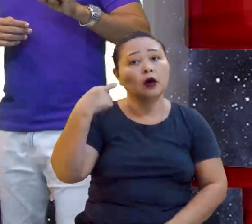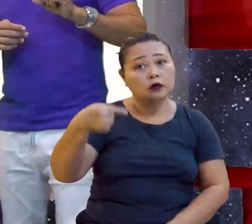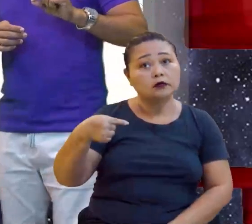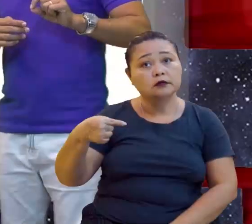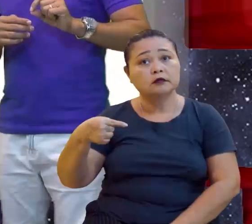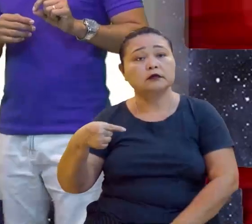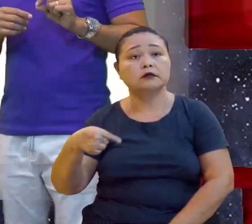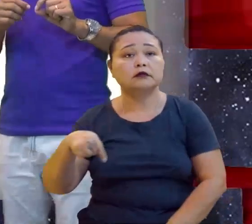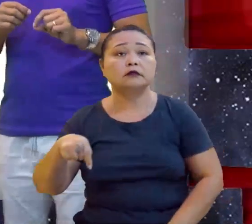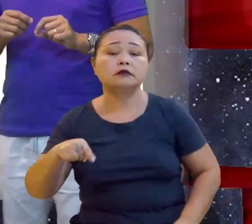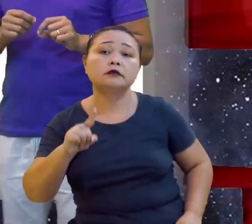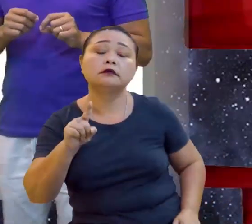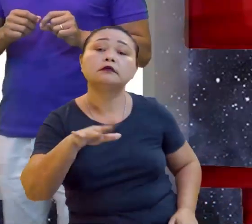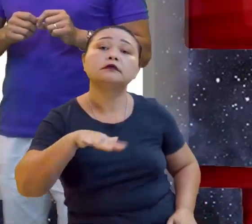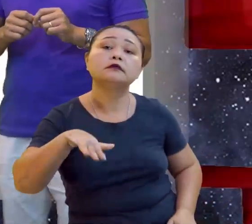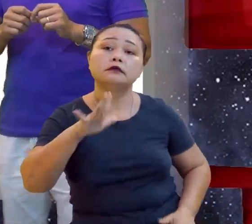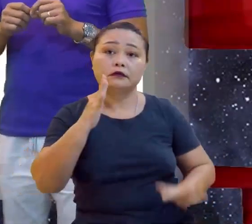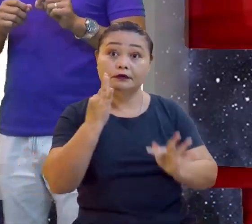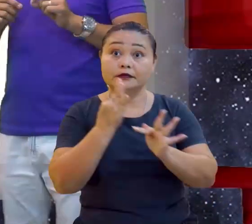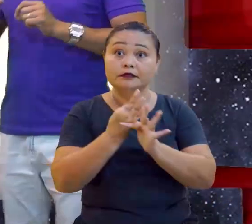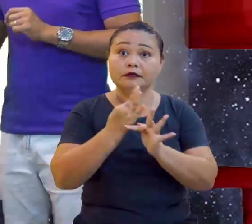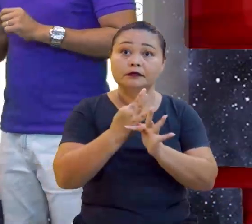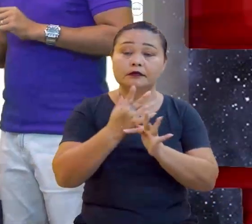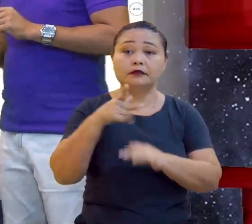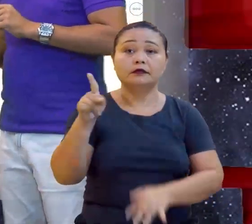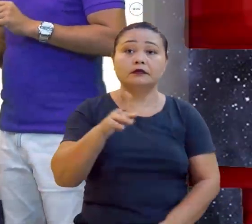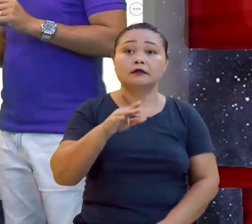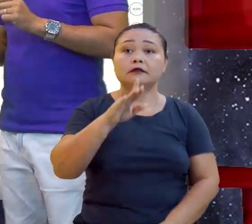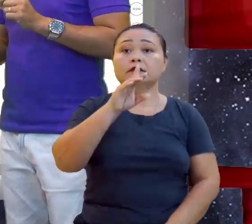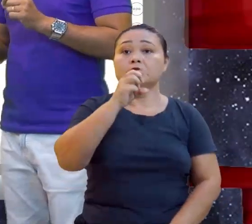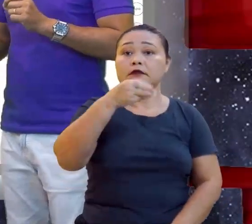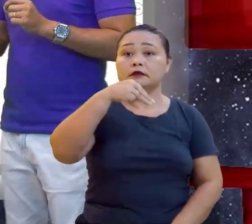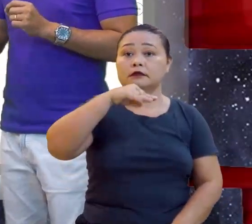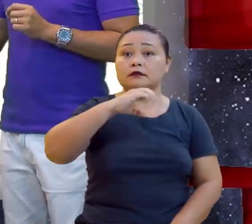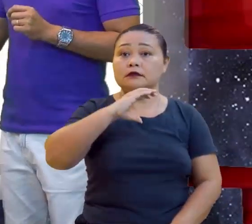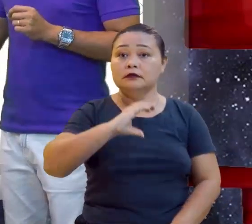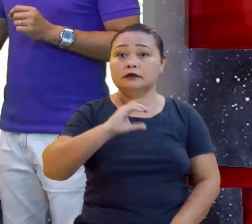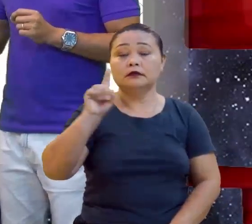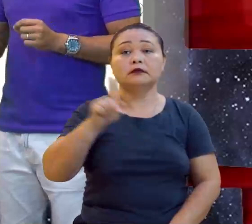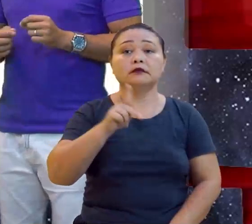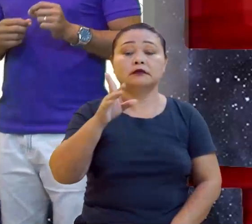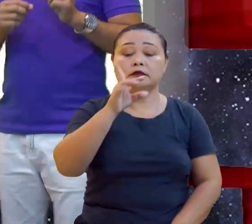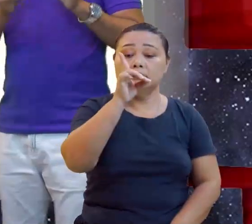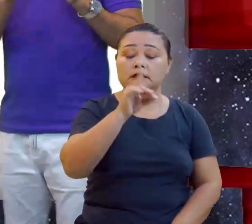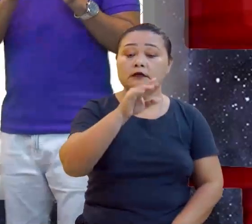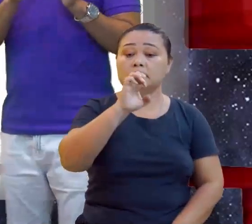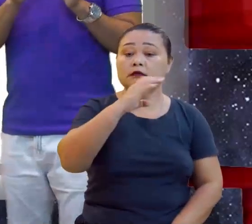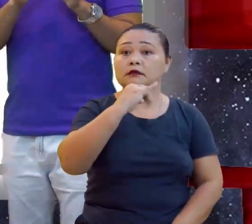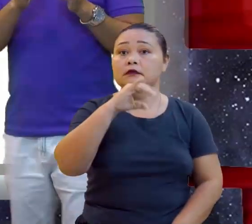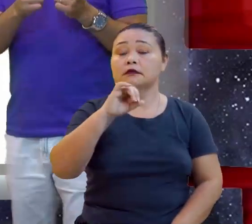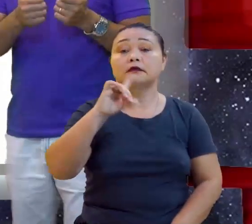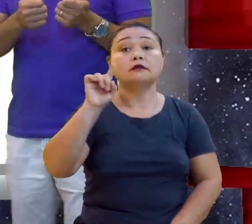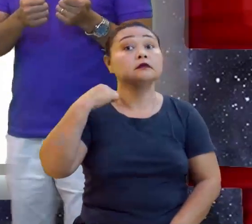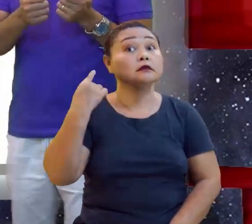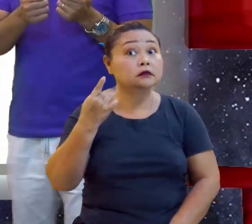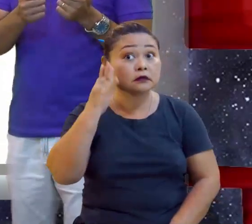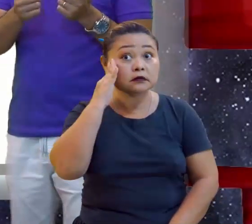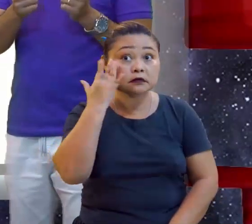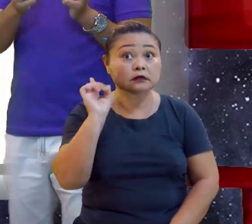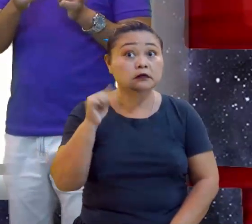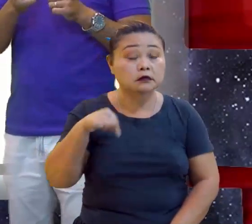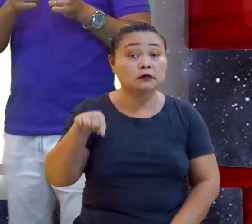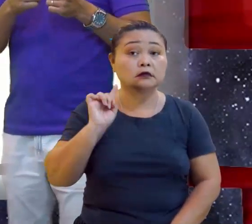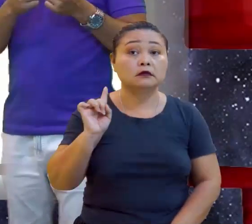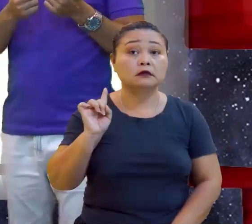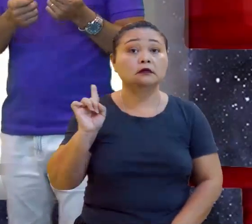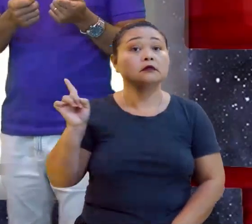vocês vão entrar na parte de física, né, com o professor Mac e o professor Décio. E aí vocês vão entender o seguinte,